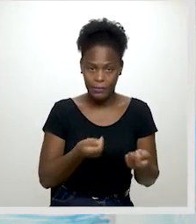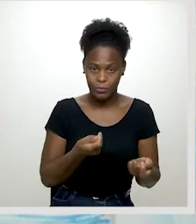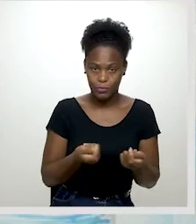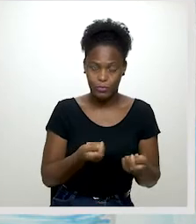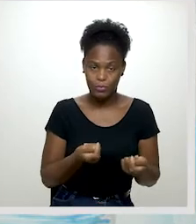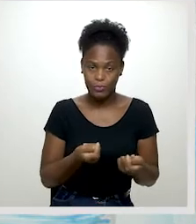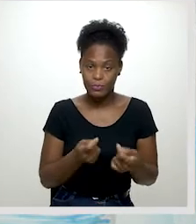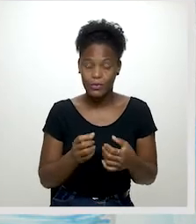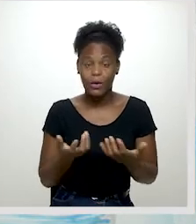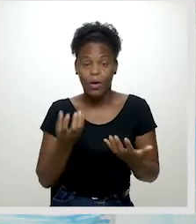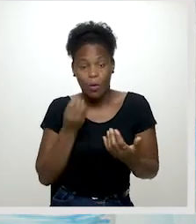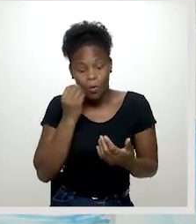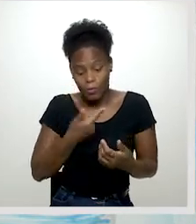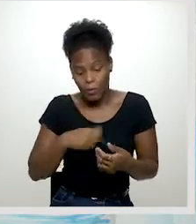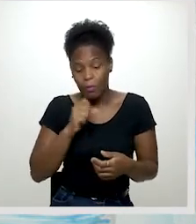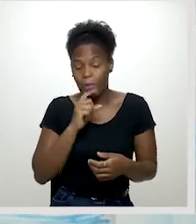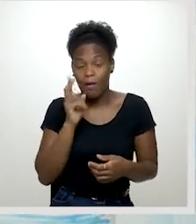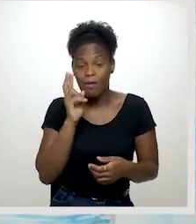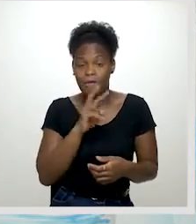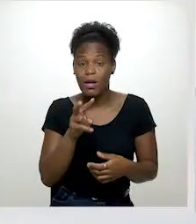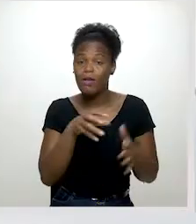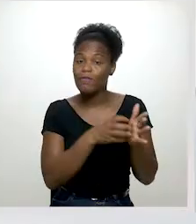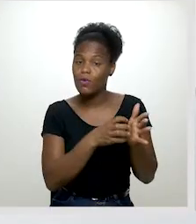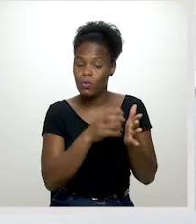podemos constatar na figura?